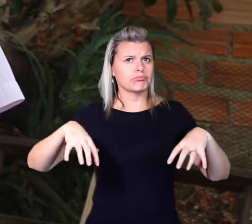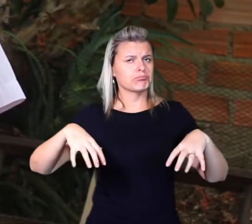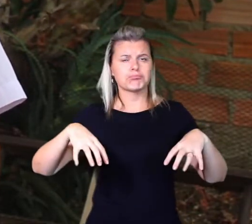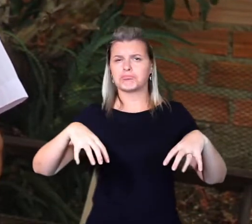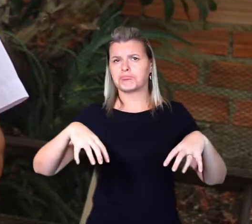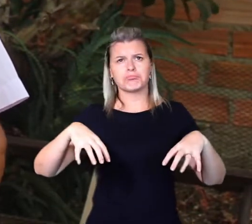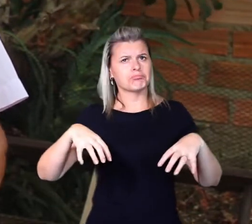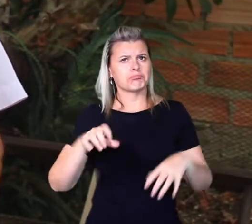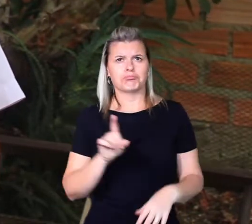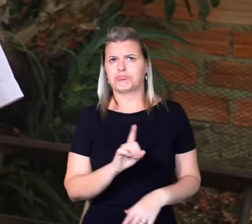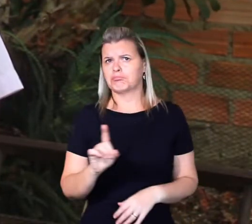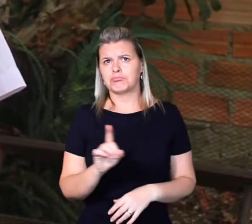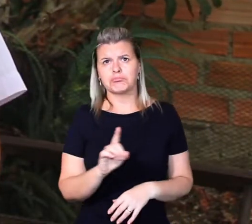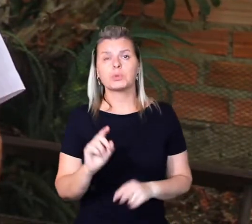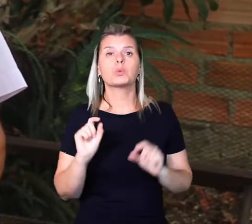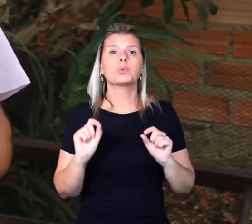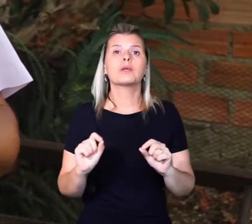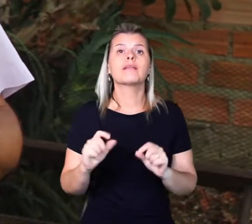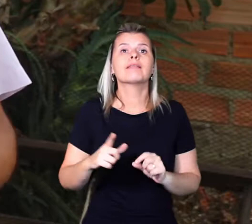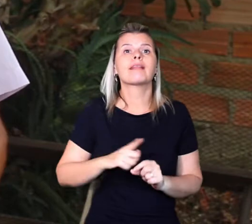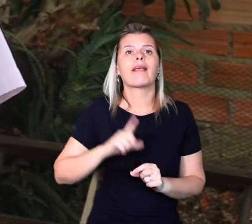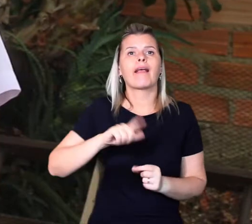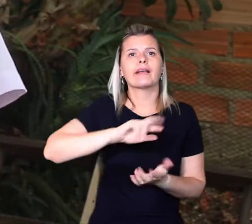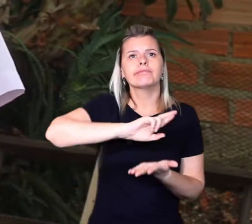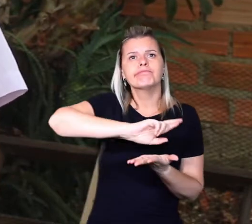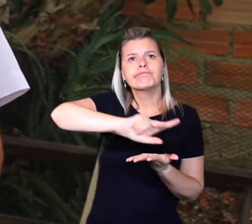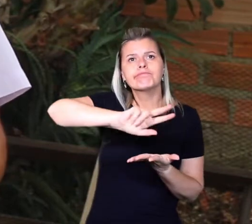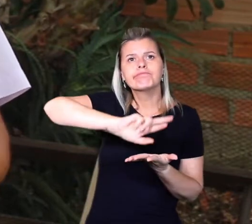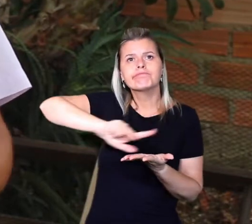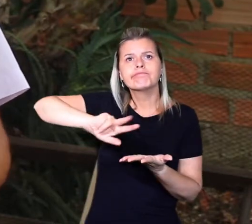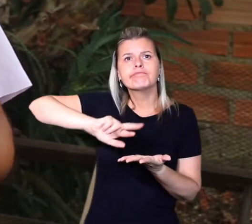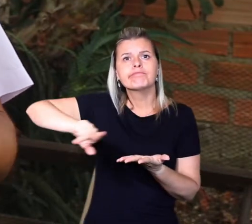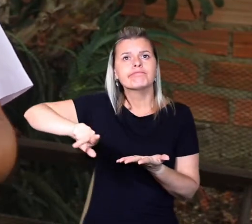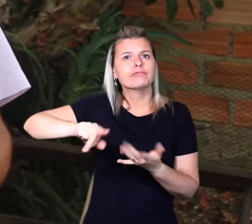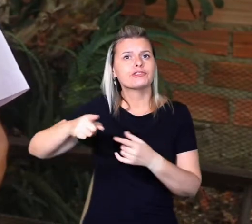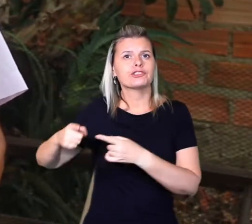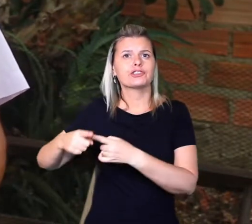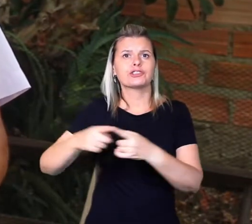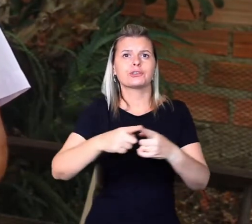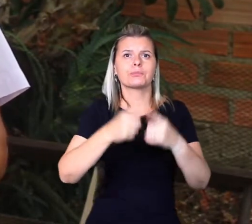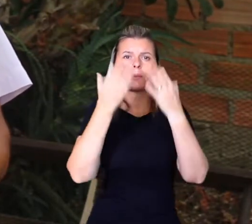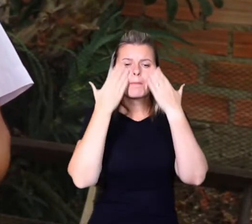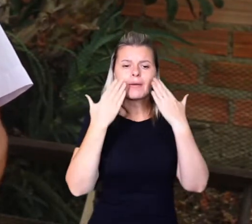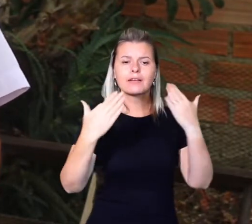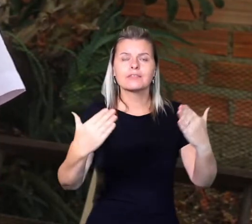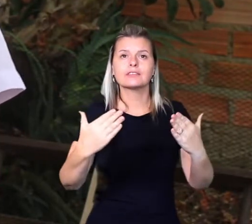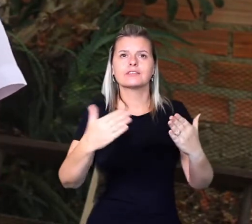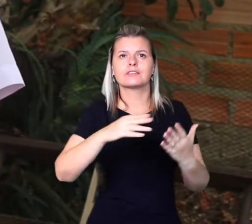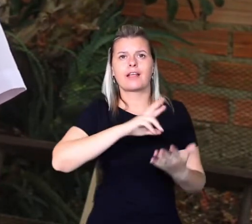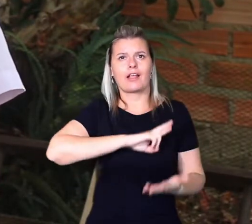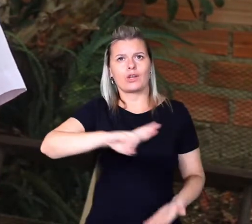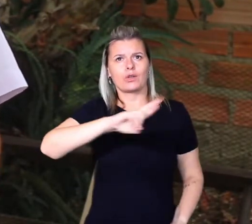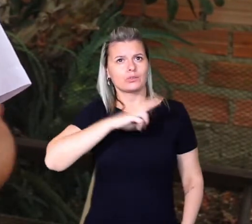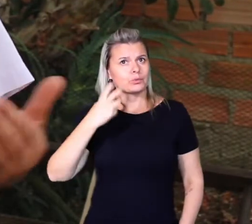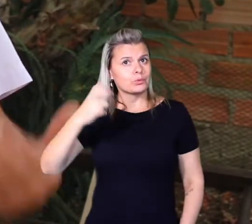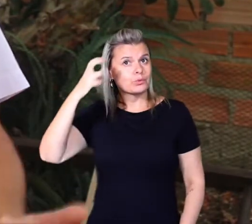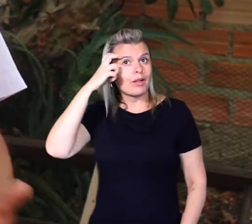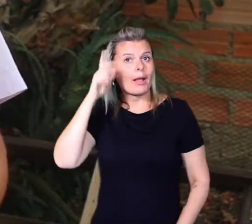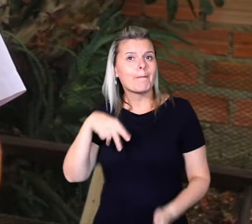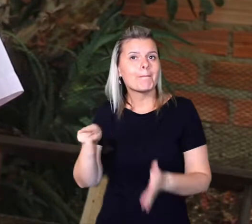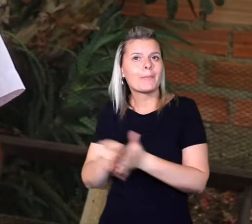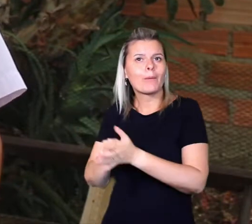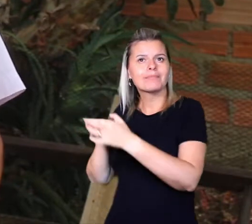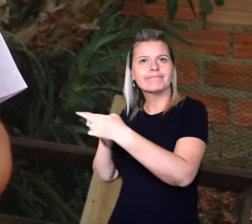divisão, necessariamente não. O que existe são de uma diversidade de manifestações religiosas e culturais e que provém de